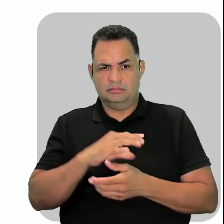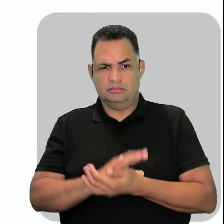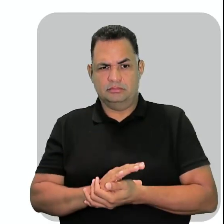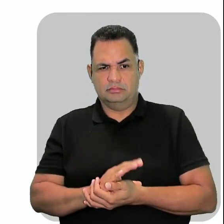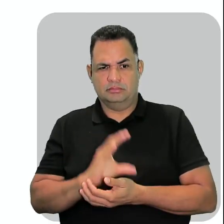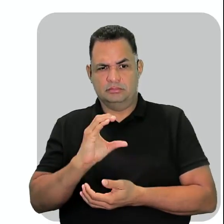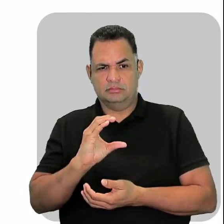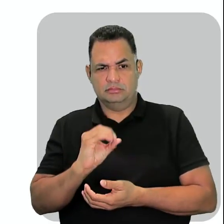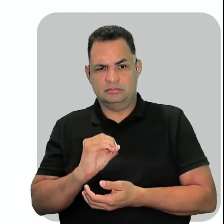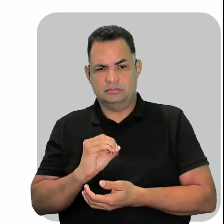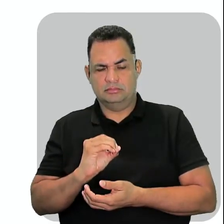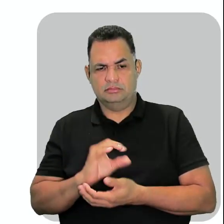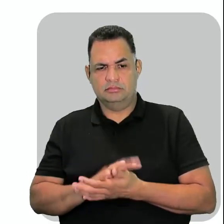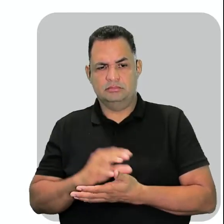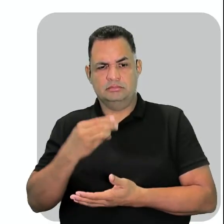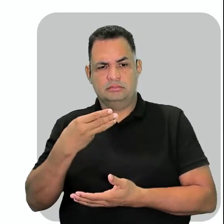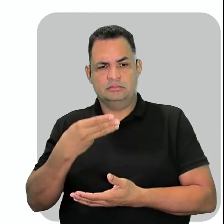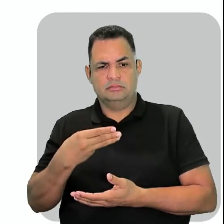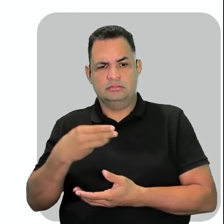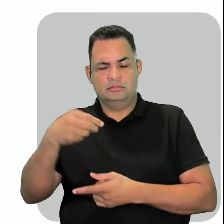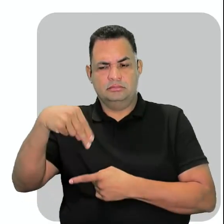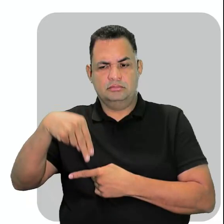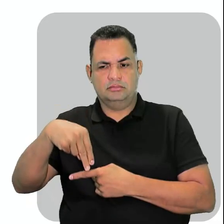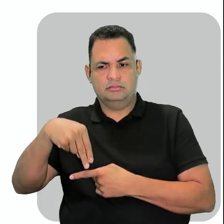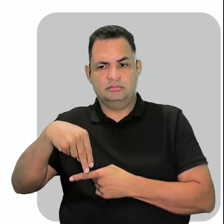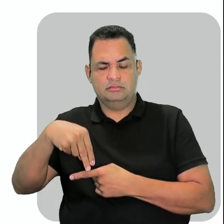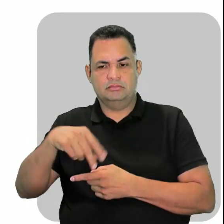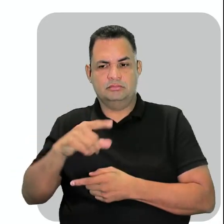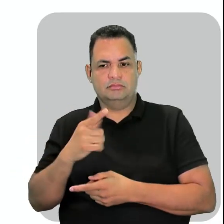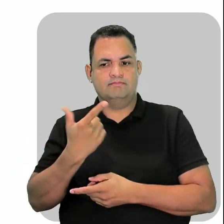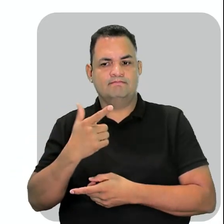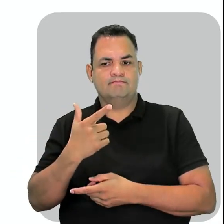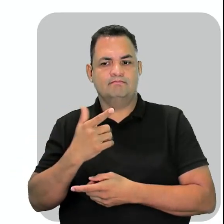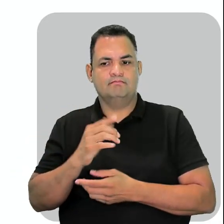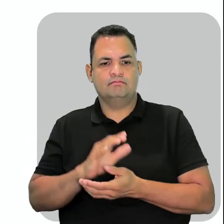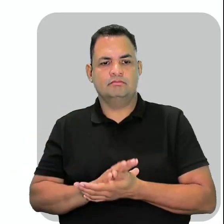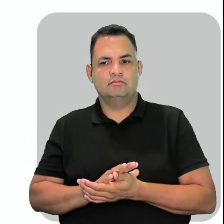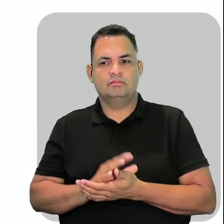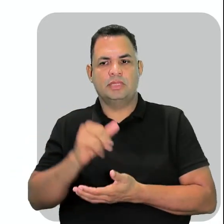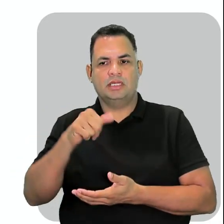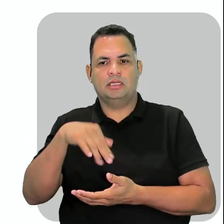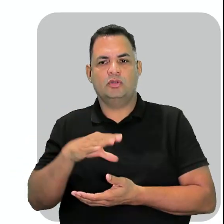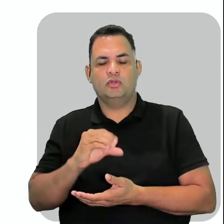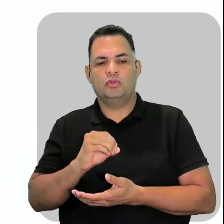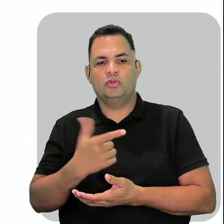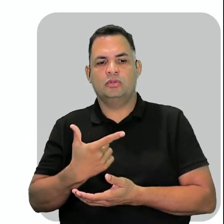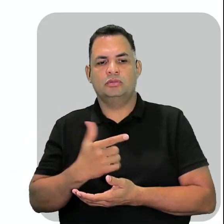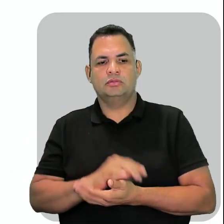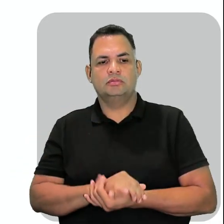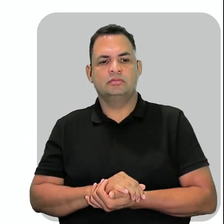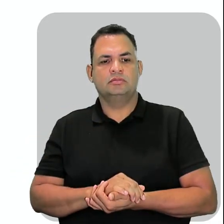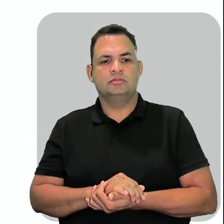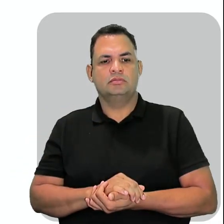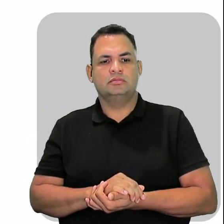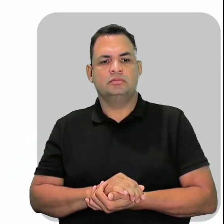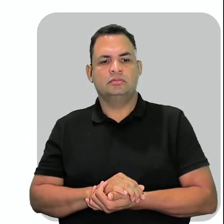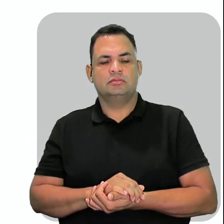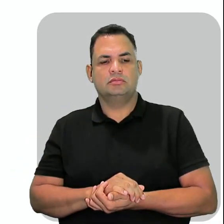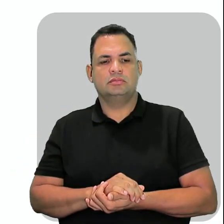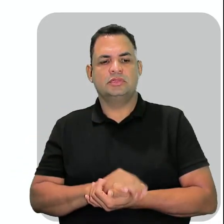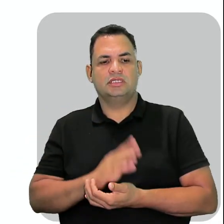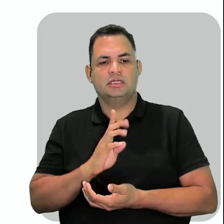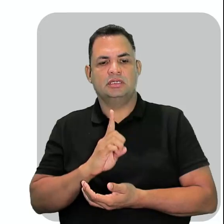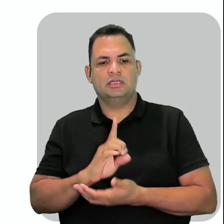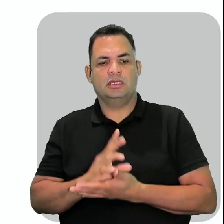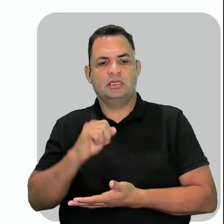carbonila e nós temos aqui 3 nitrogênios. Não temos o grupo nitro. Na letra D, nós temos uma amina.